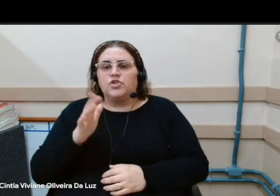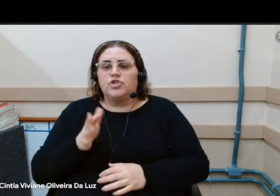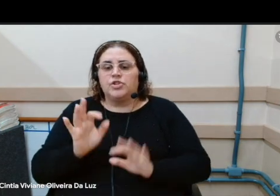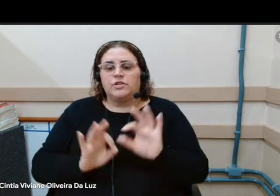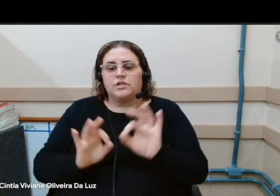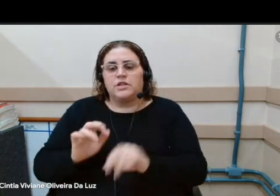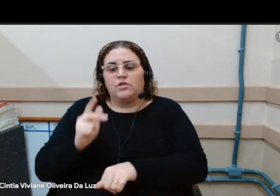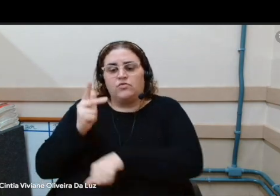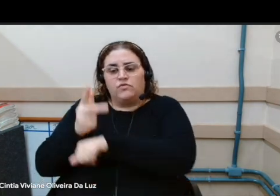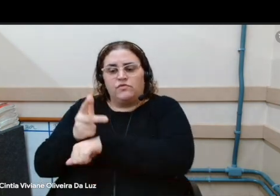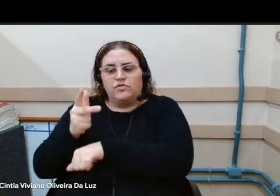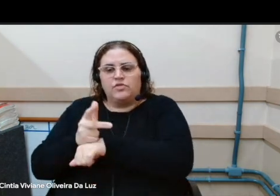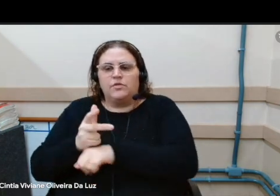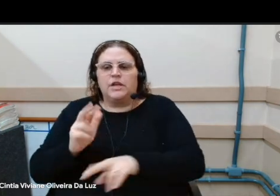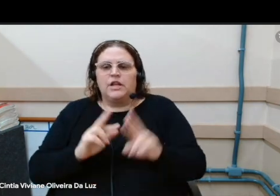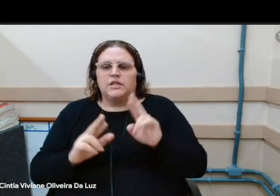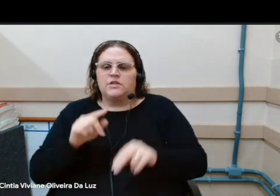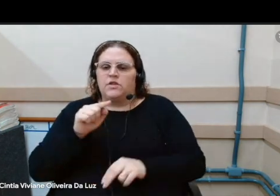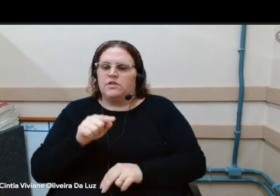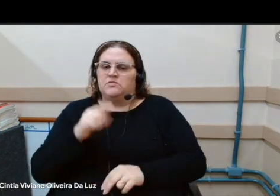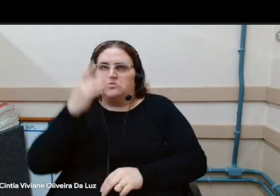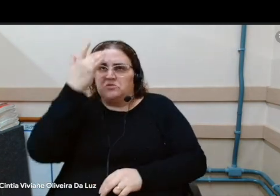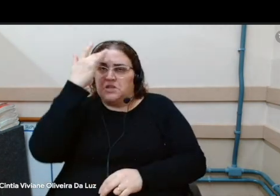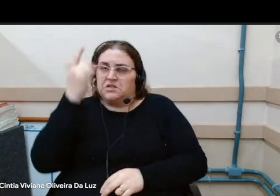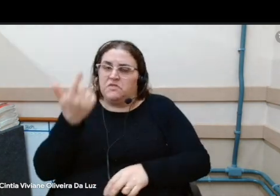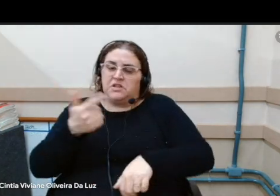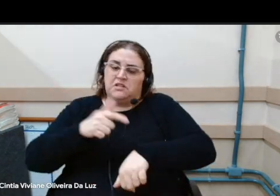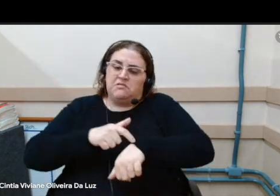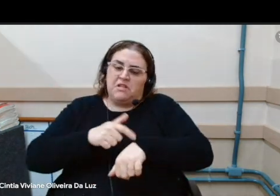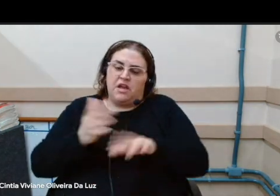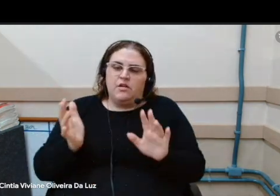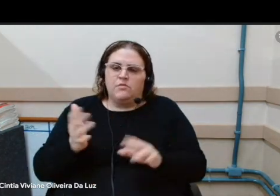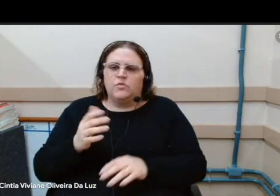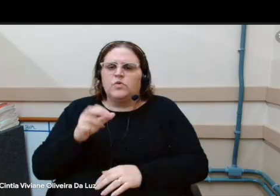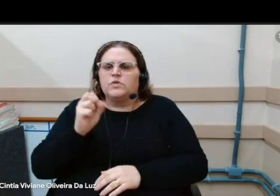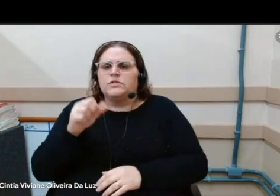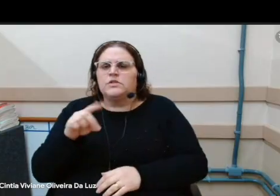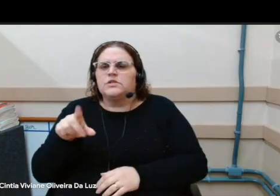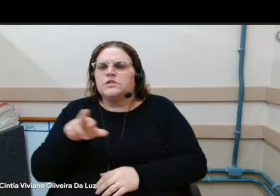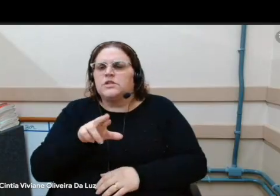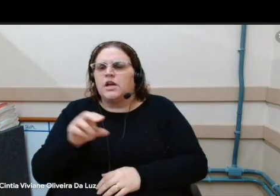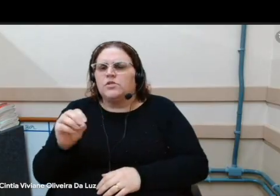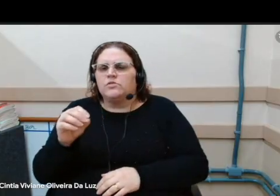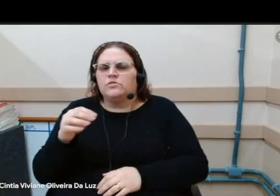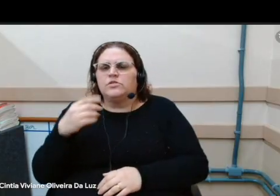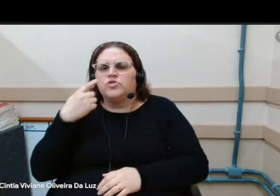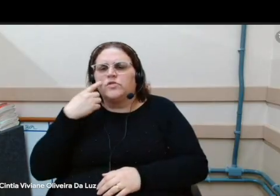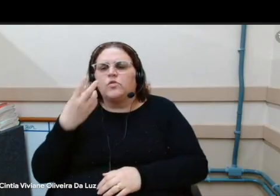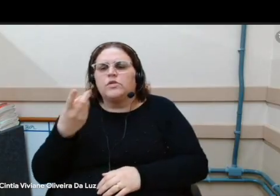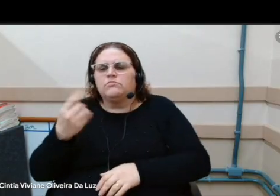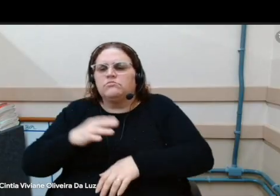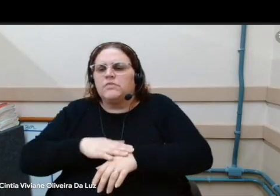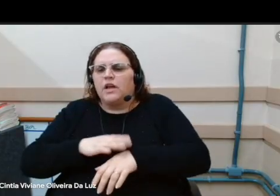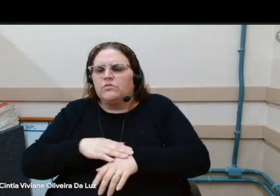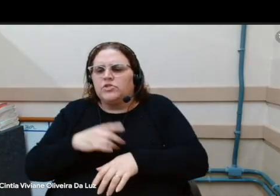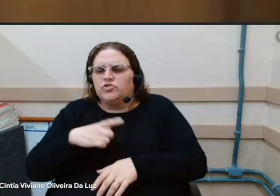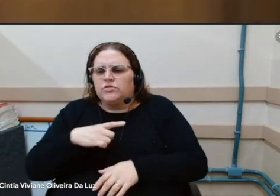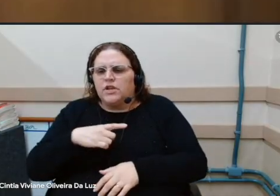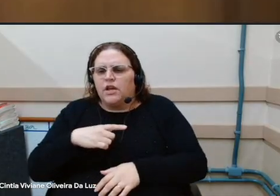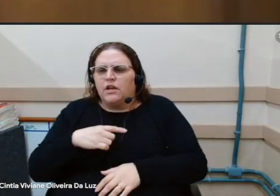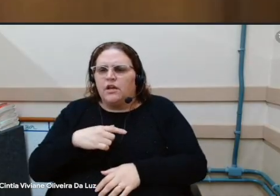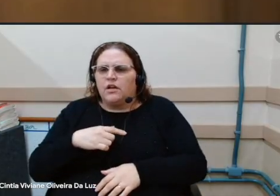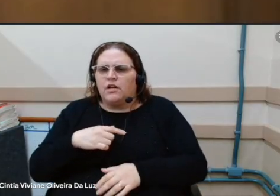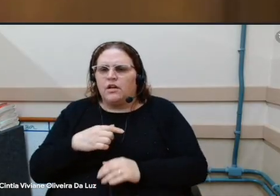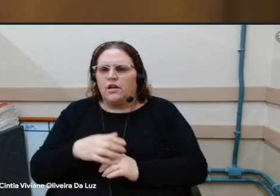relação a isso que eu não sei se dá tempo ã Sandro como é que tá o nosso tempo aí deixa eu ver acho que deix